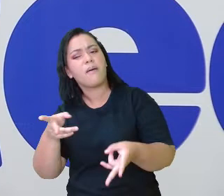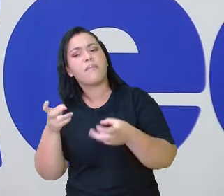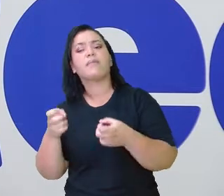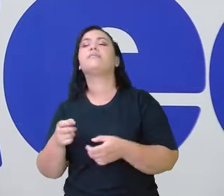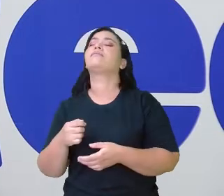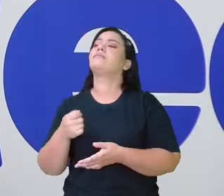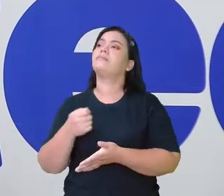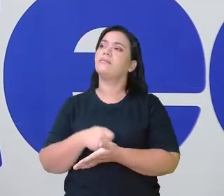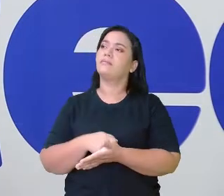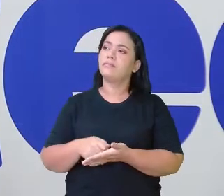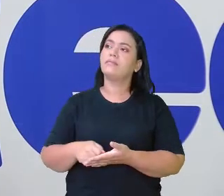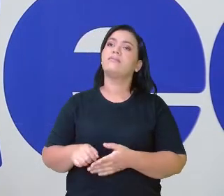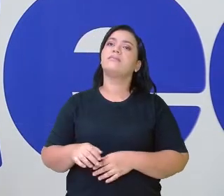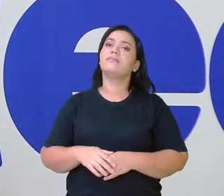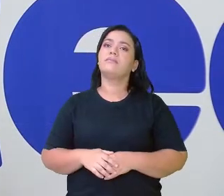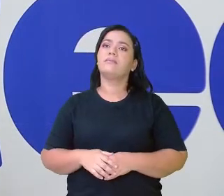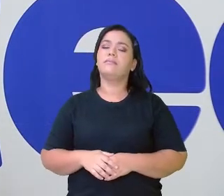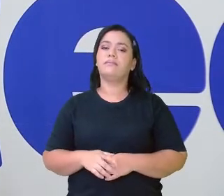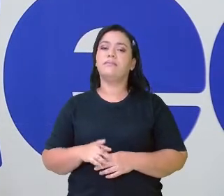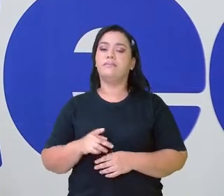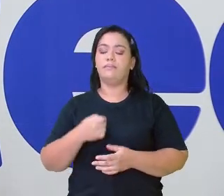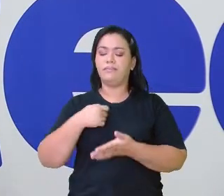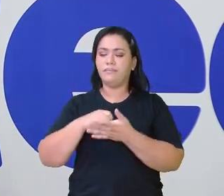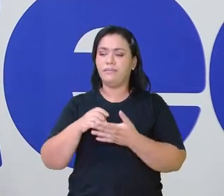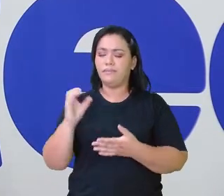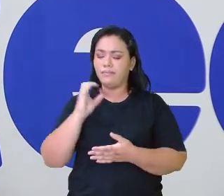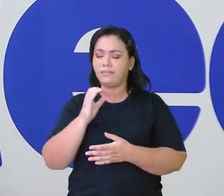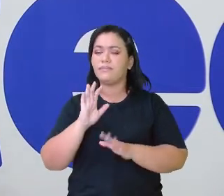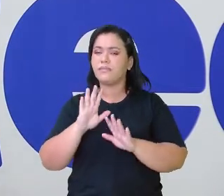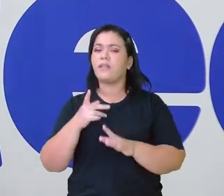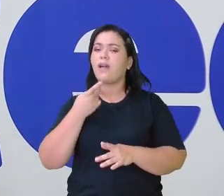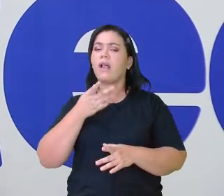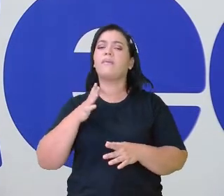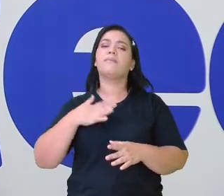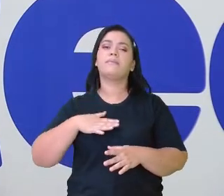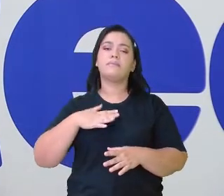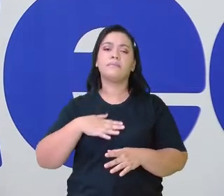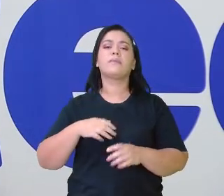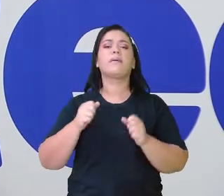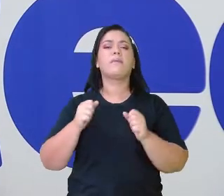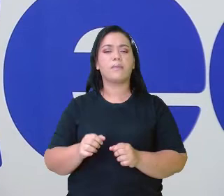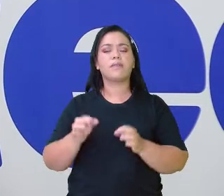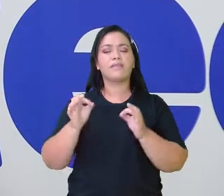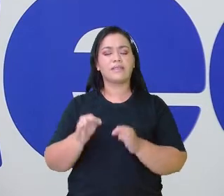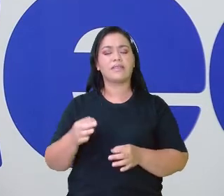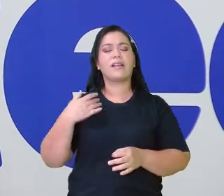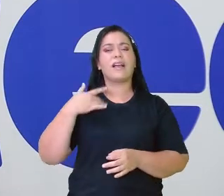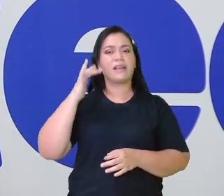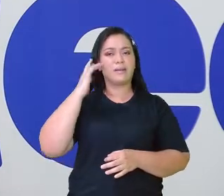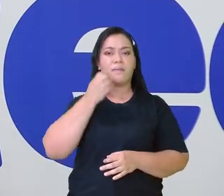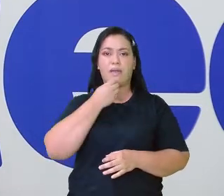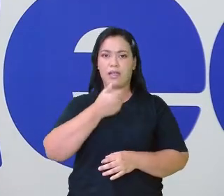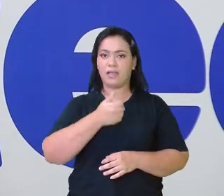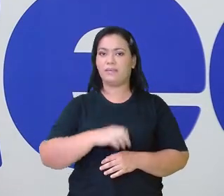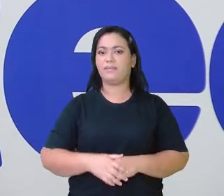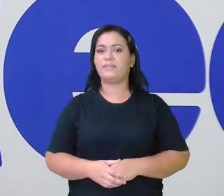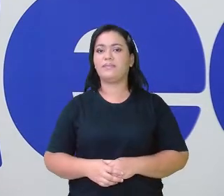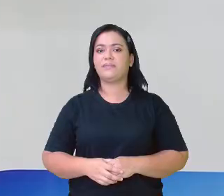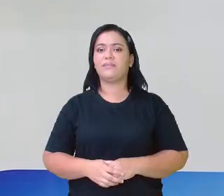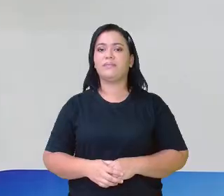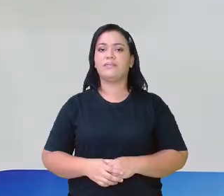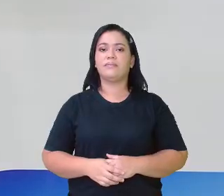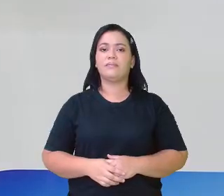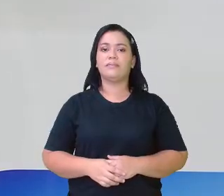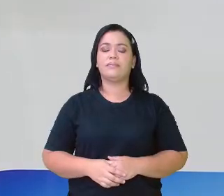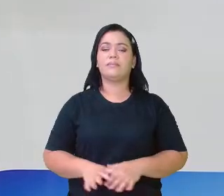com pressa, né? Uhum. Aí eles escrevem rapidinho, mas eles podem sim escrever o nome corretinho que a gente acha até melhor. Muito bem.